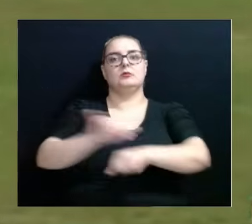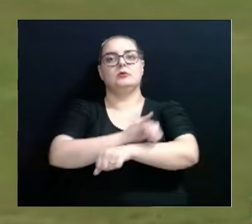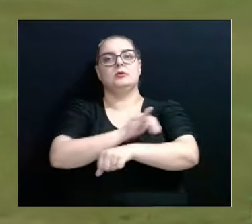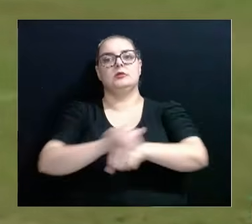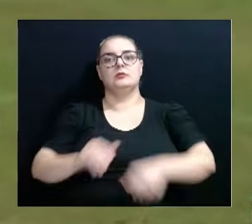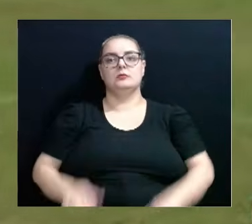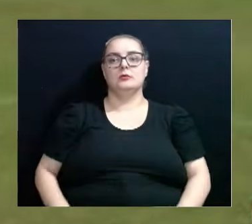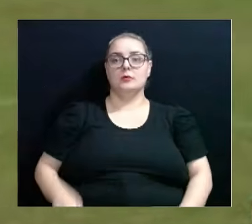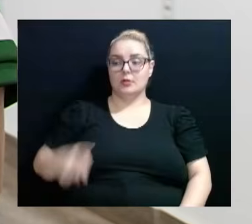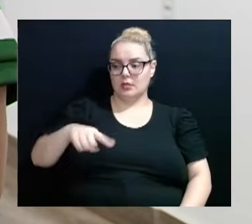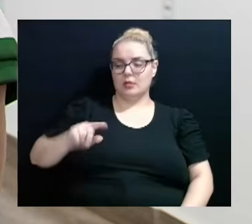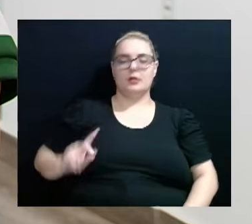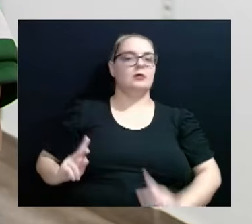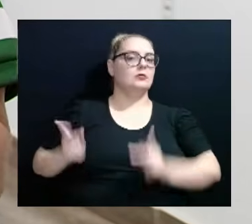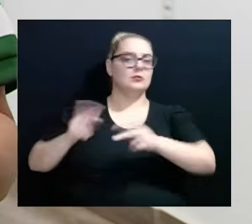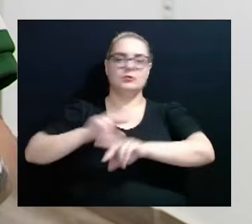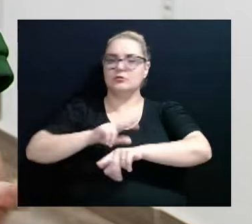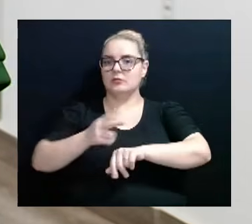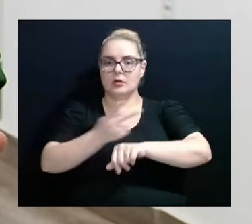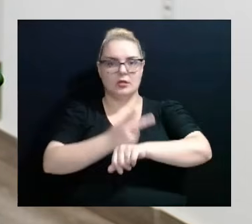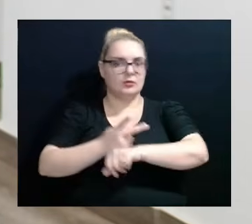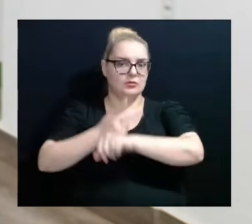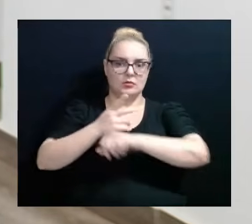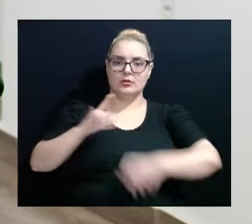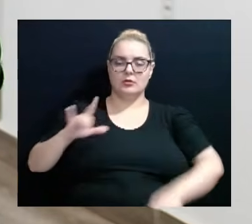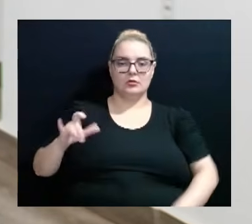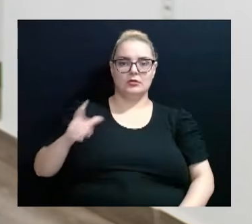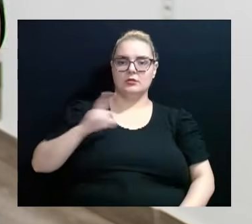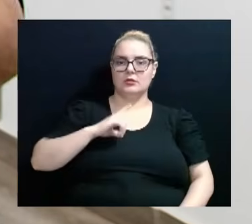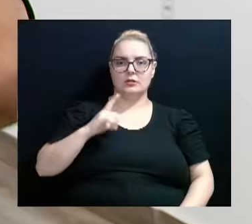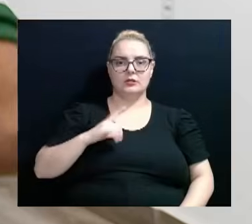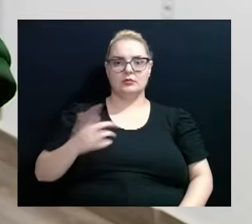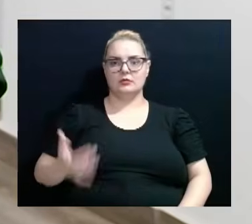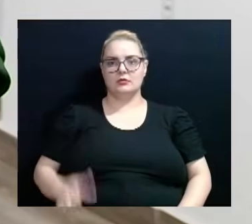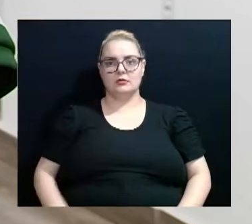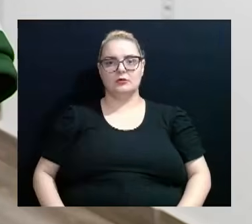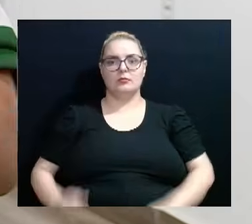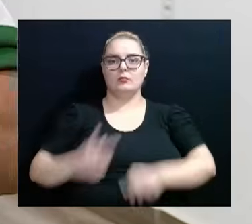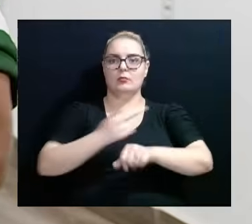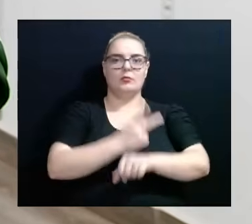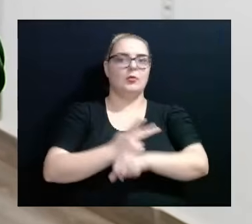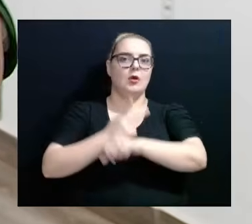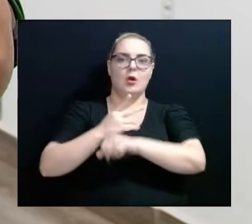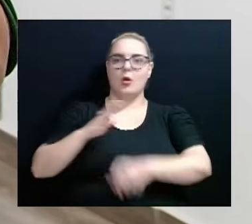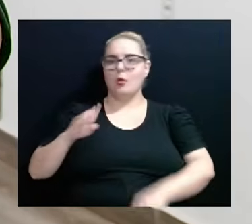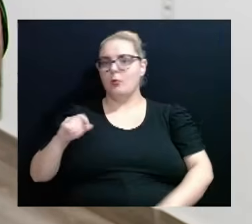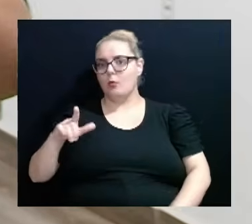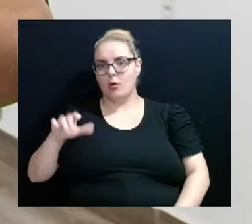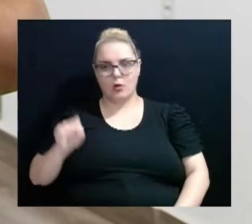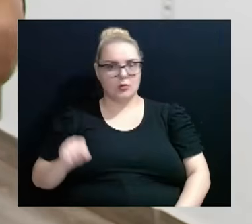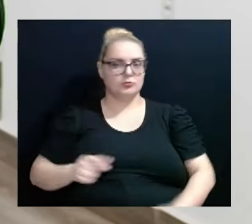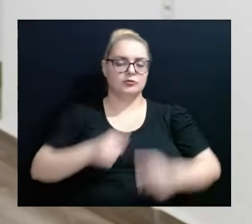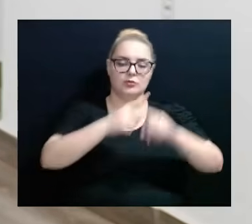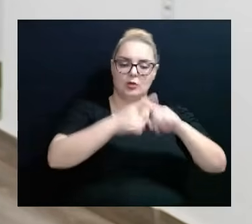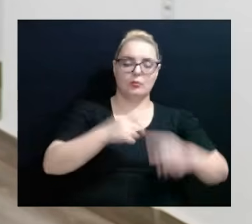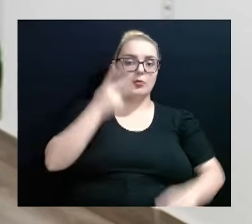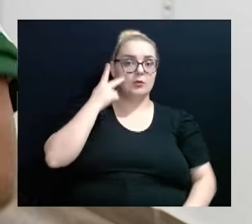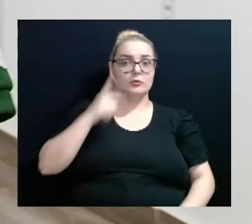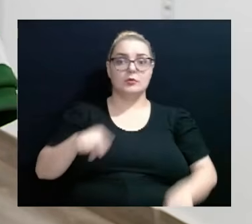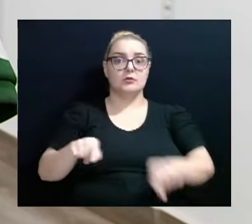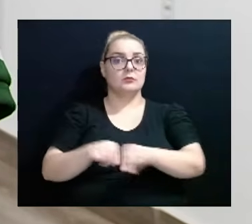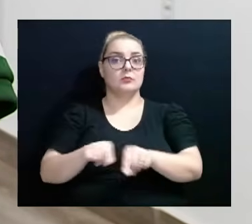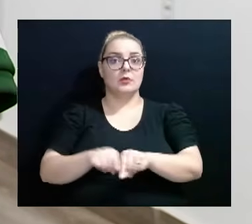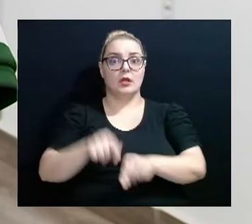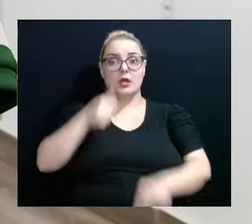e pela estratégia. Elas são ganhadoras de vários prêmios, né? No Instagram tem lá, elas são ganhadoras de balls, de campeonatos